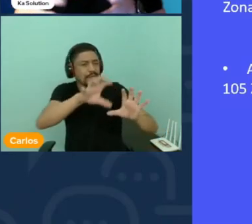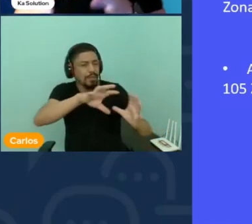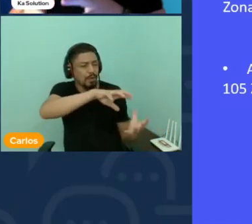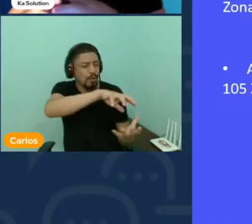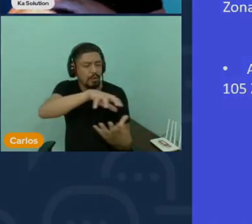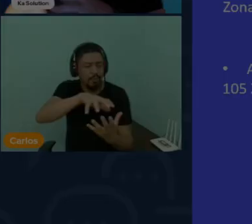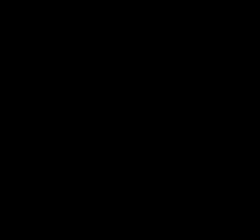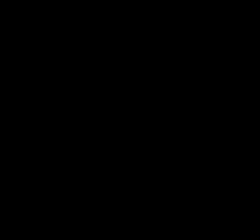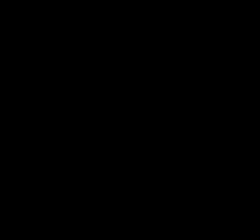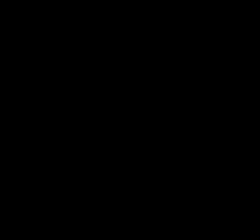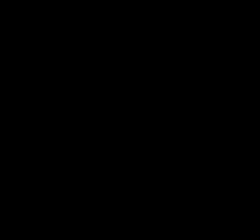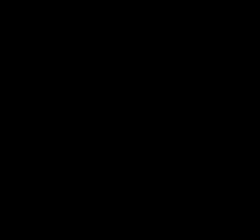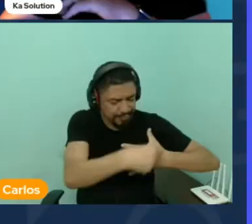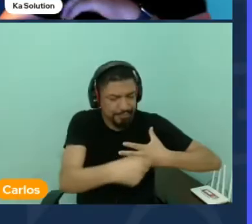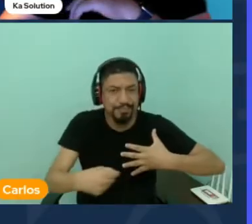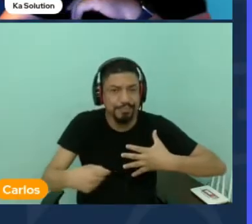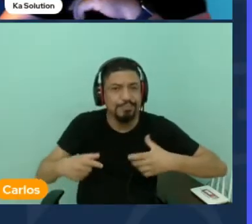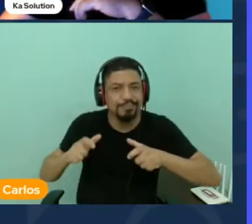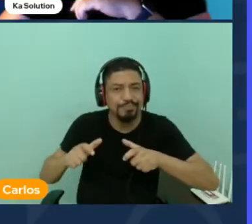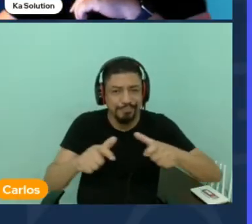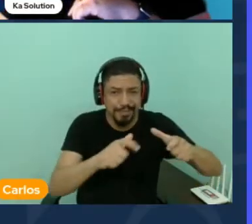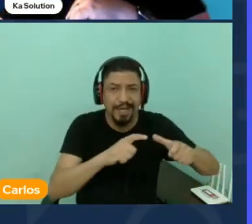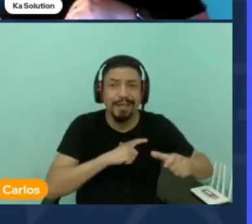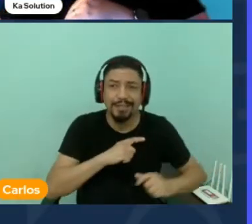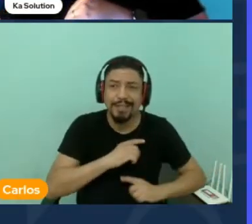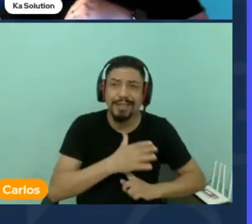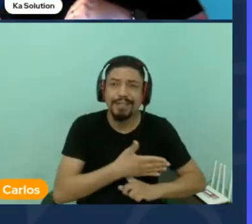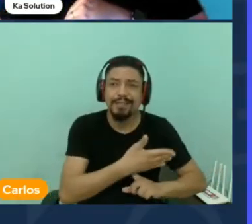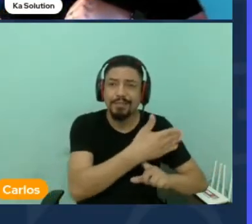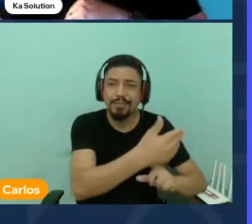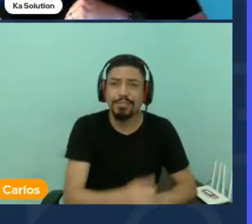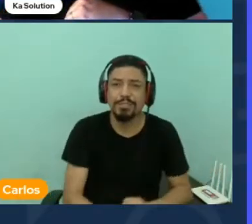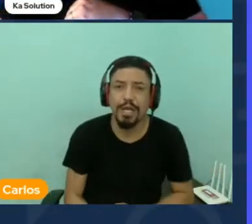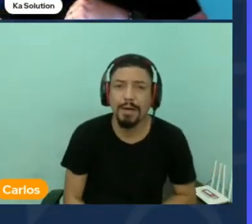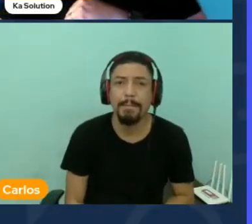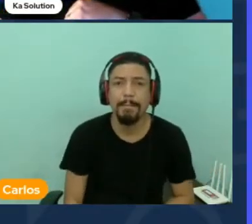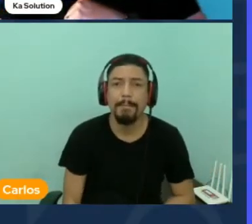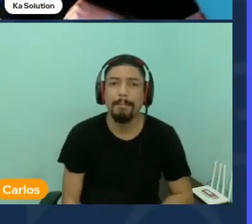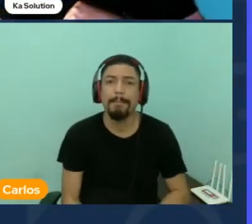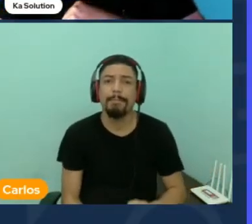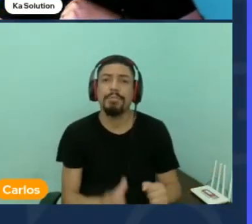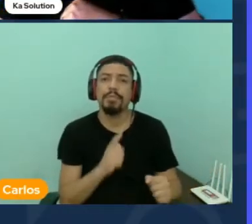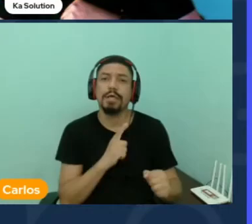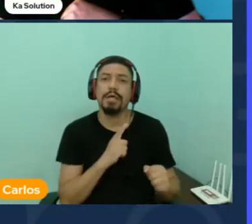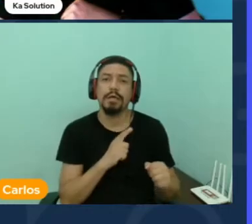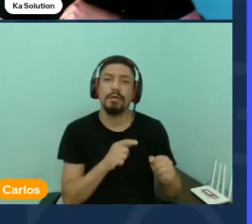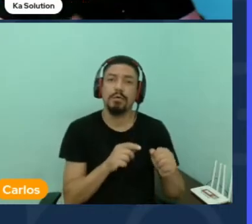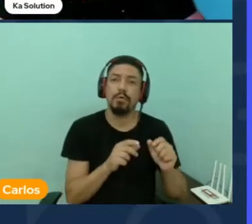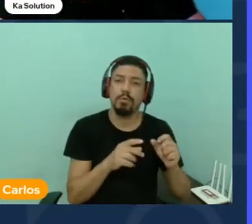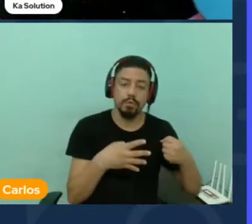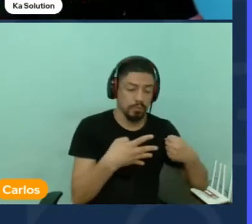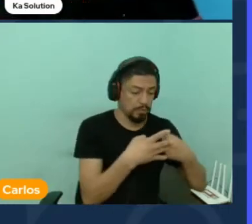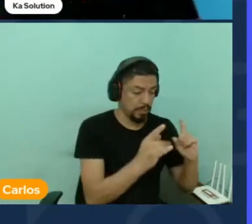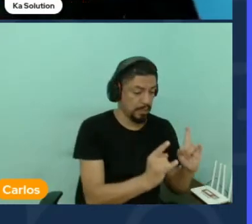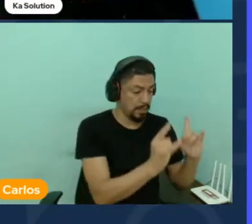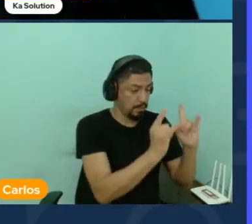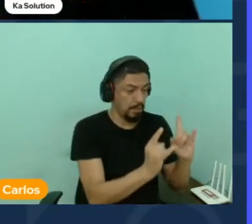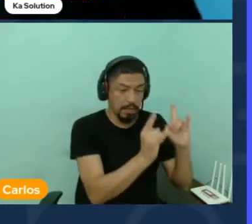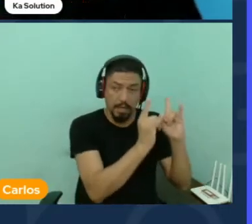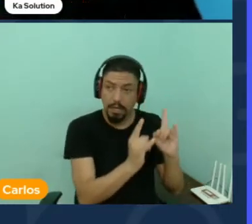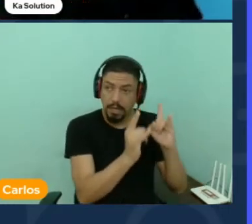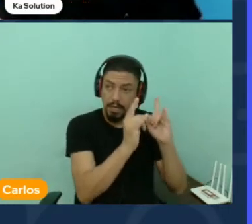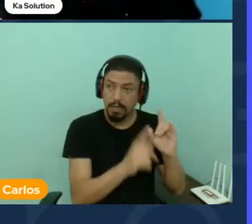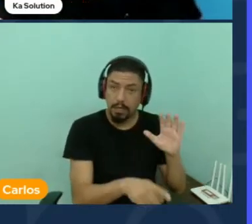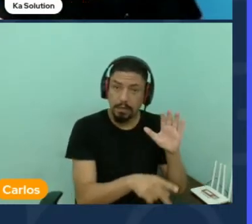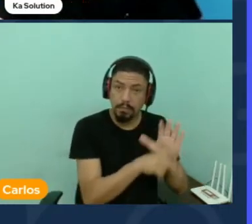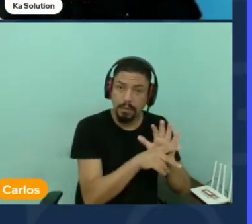geográficas que a AWS possui tecnologia. Então, eu tenho um conjunto de data centers que formam